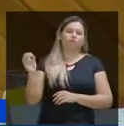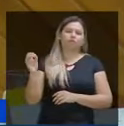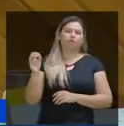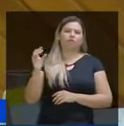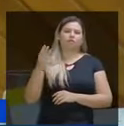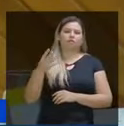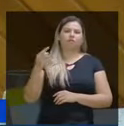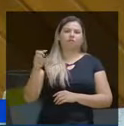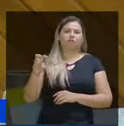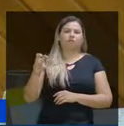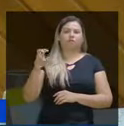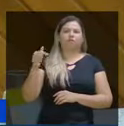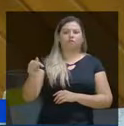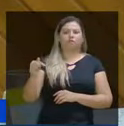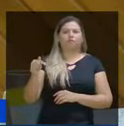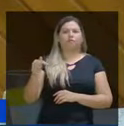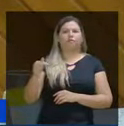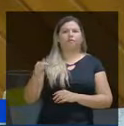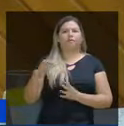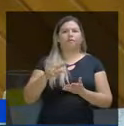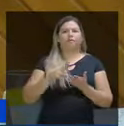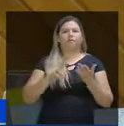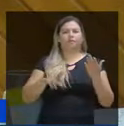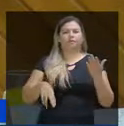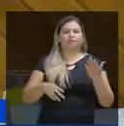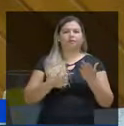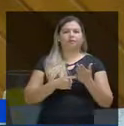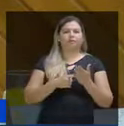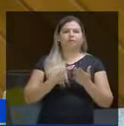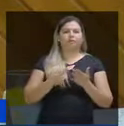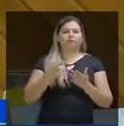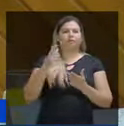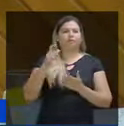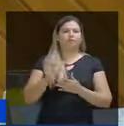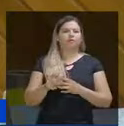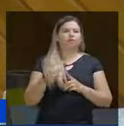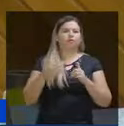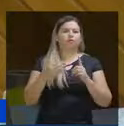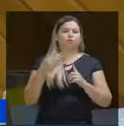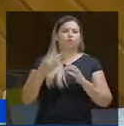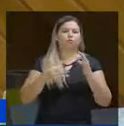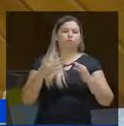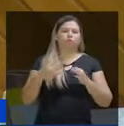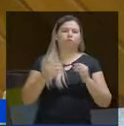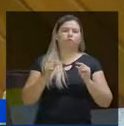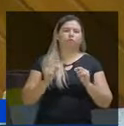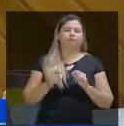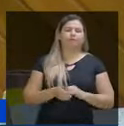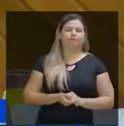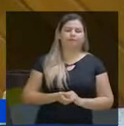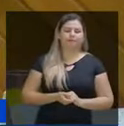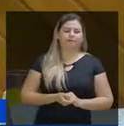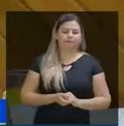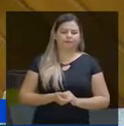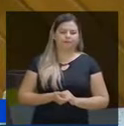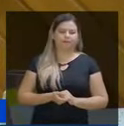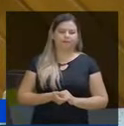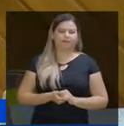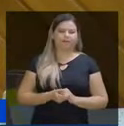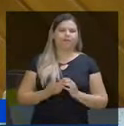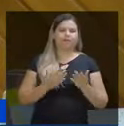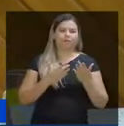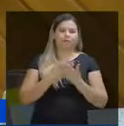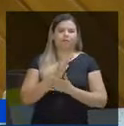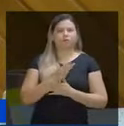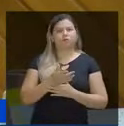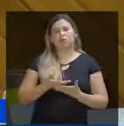0600-357, de relatoria do juiz Anselmo Gonçalves, em que se fixou o entendimento no sentido de que a aprovação